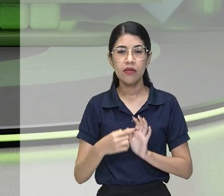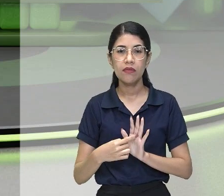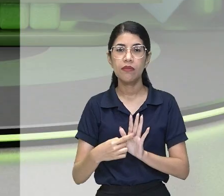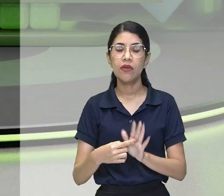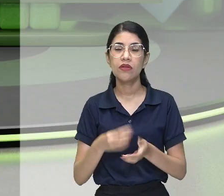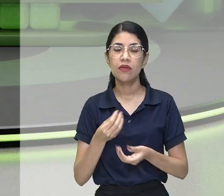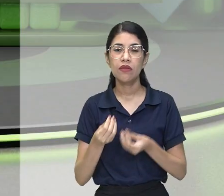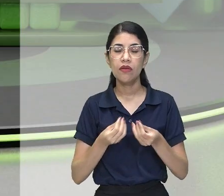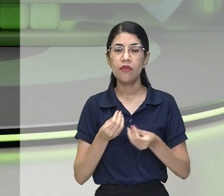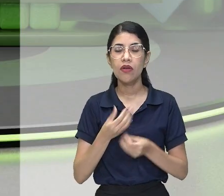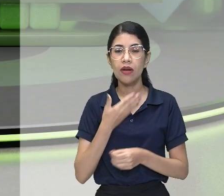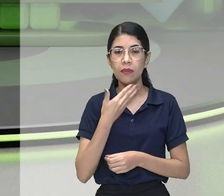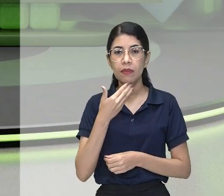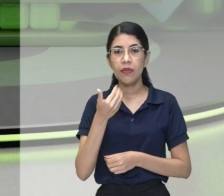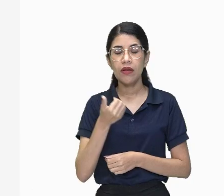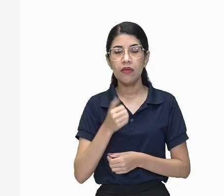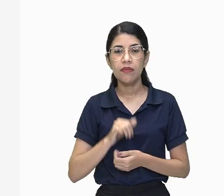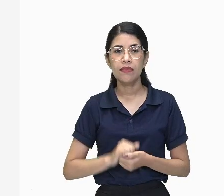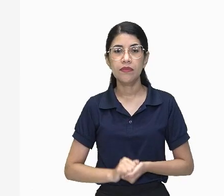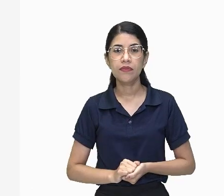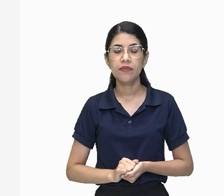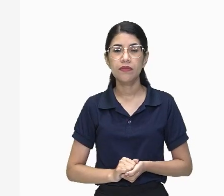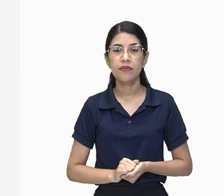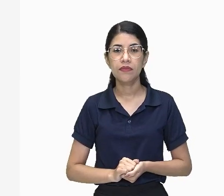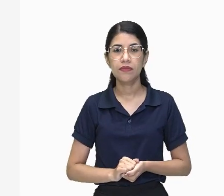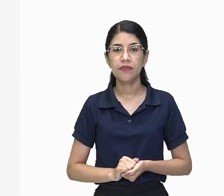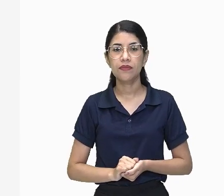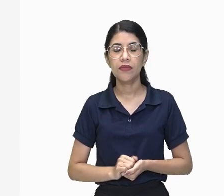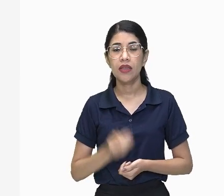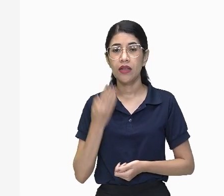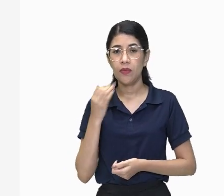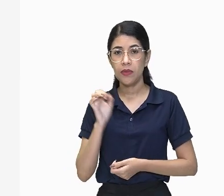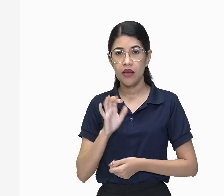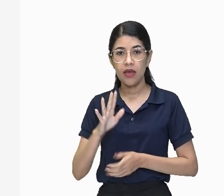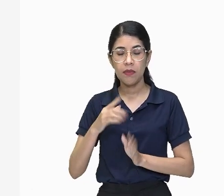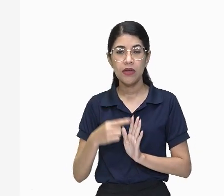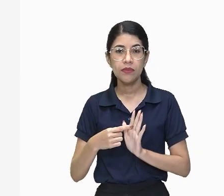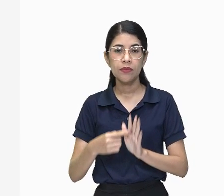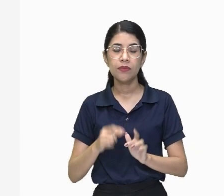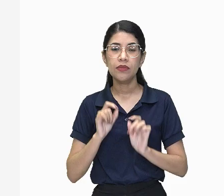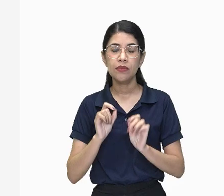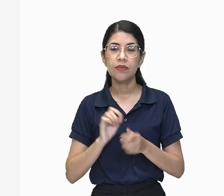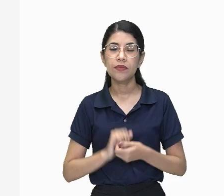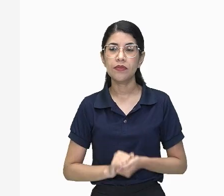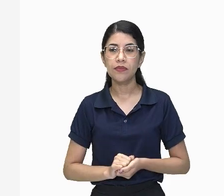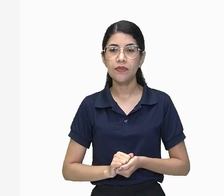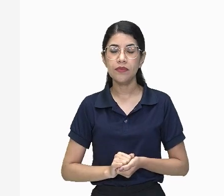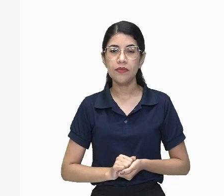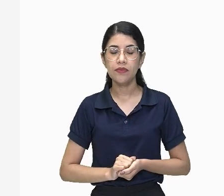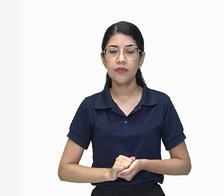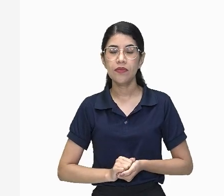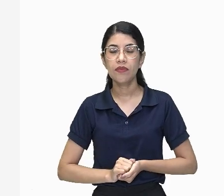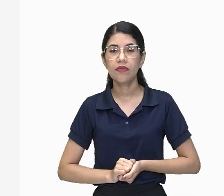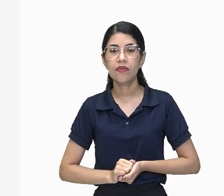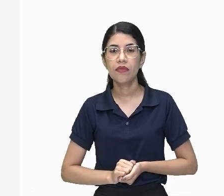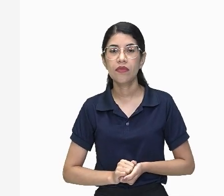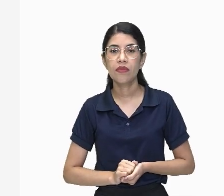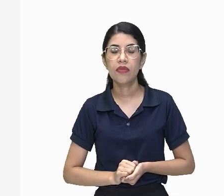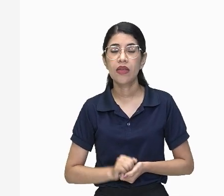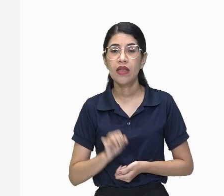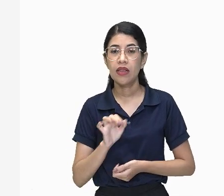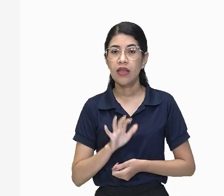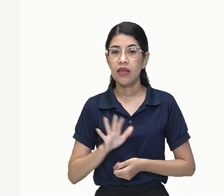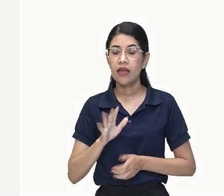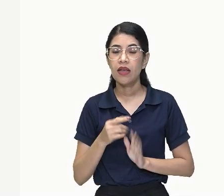as melhorias da máquina de Watt. Bem, observem que aqui na nossa